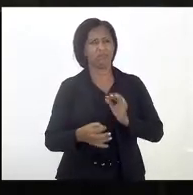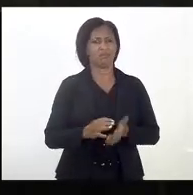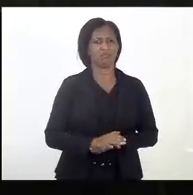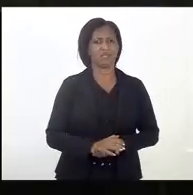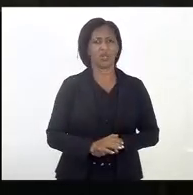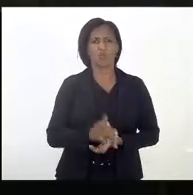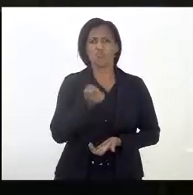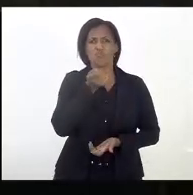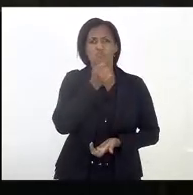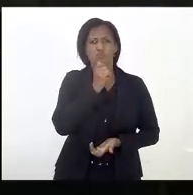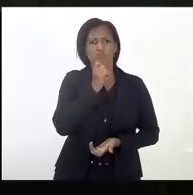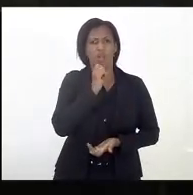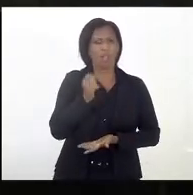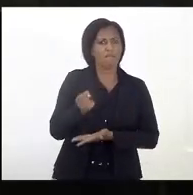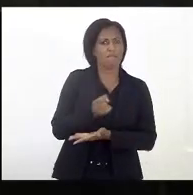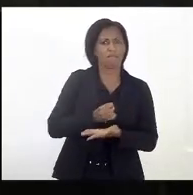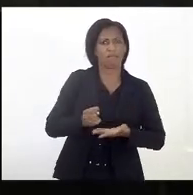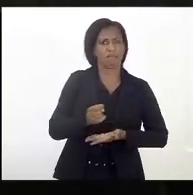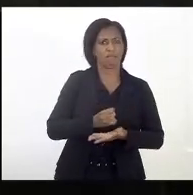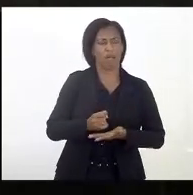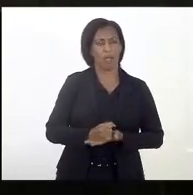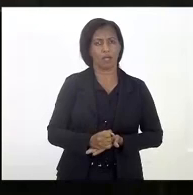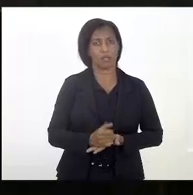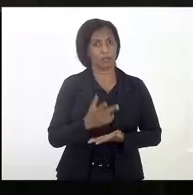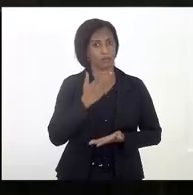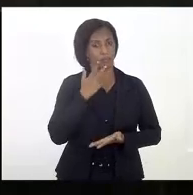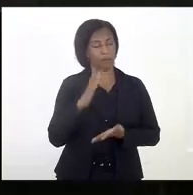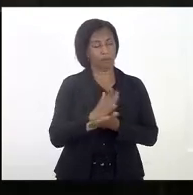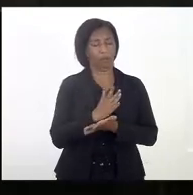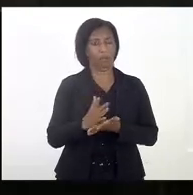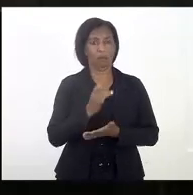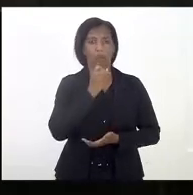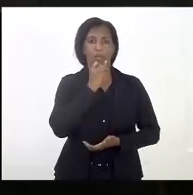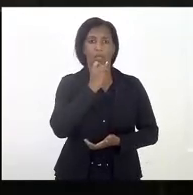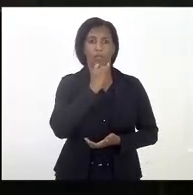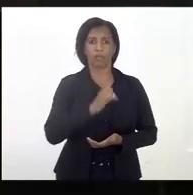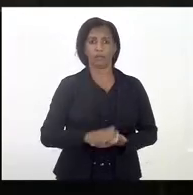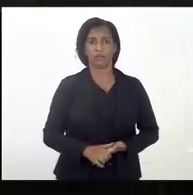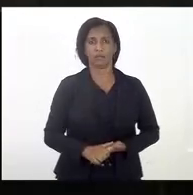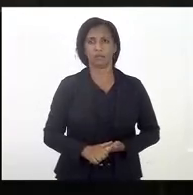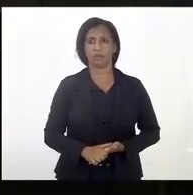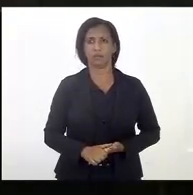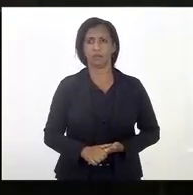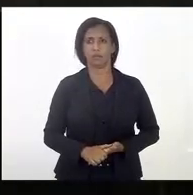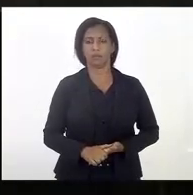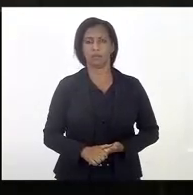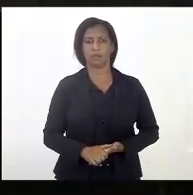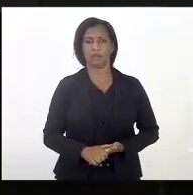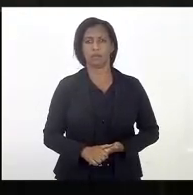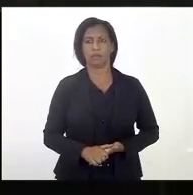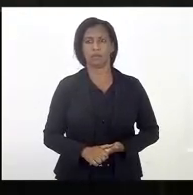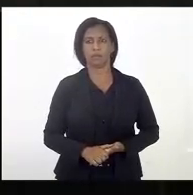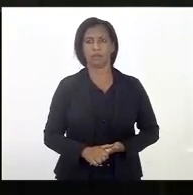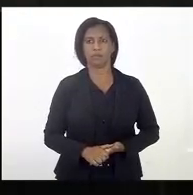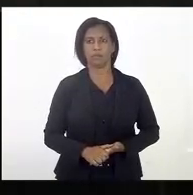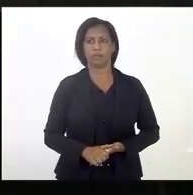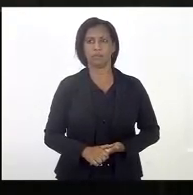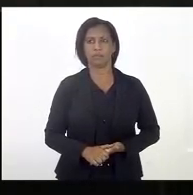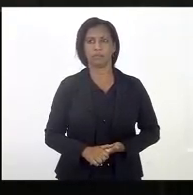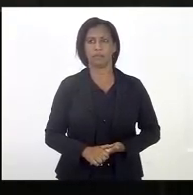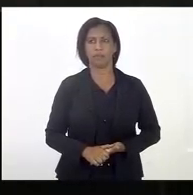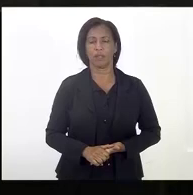sem fundamento empírico e vou dar alguns exemplos hoje é deputada Martha Rocha e o